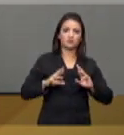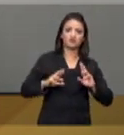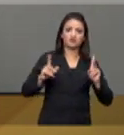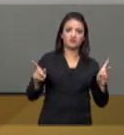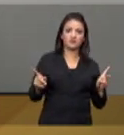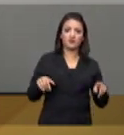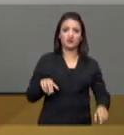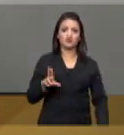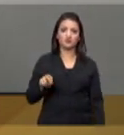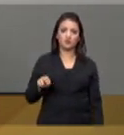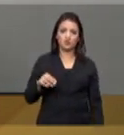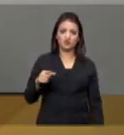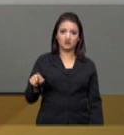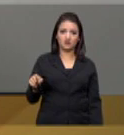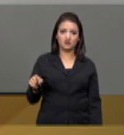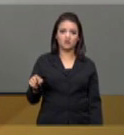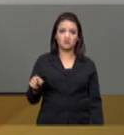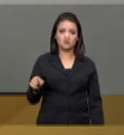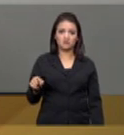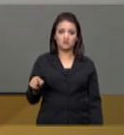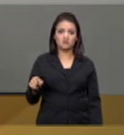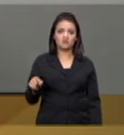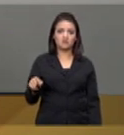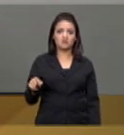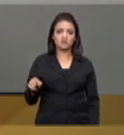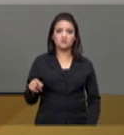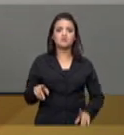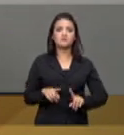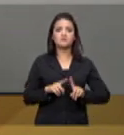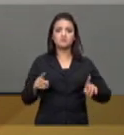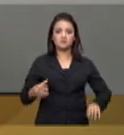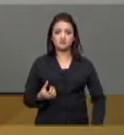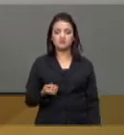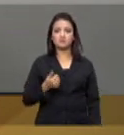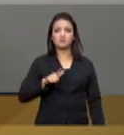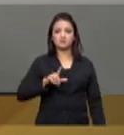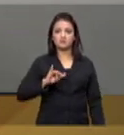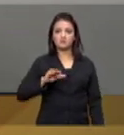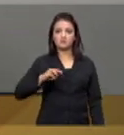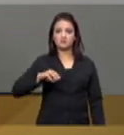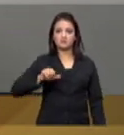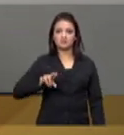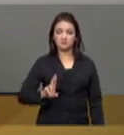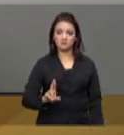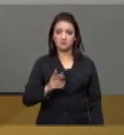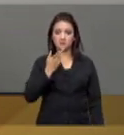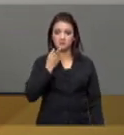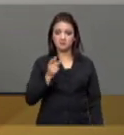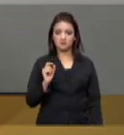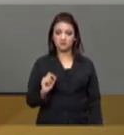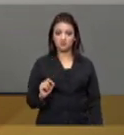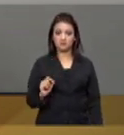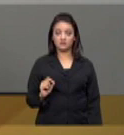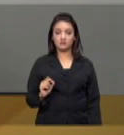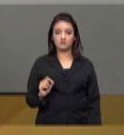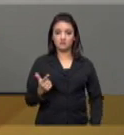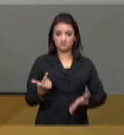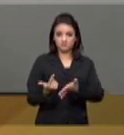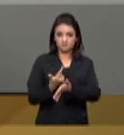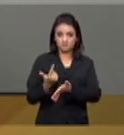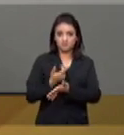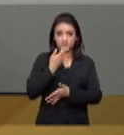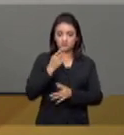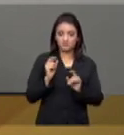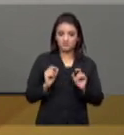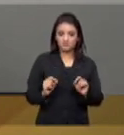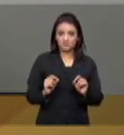embargante. E o que anotamos foi que a Leomar Balieiro assinala e excluía em sua obra do conceito